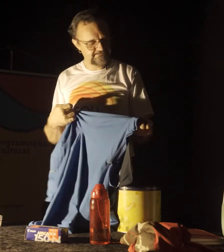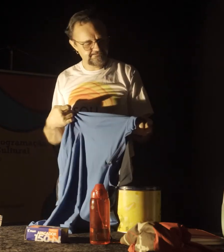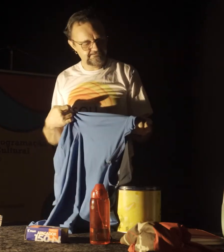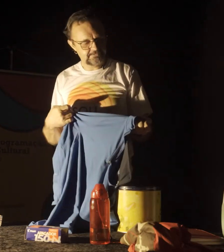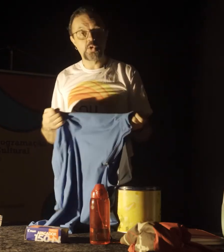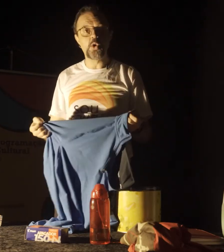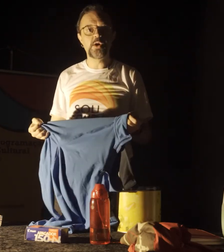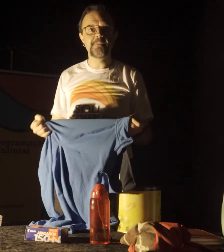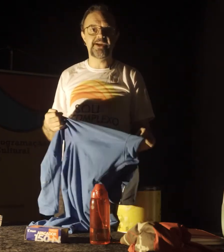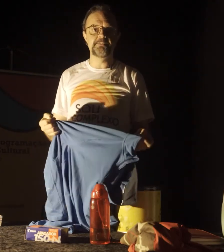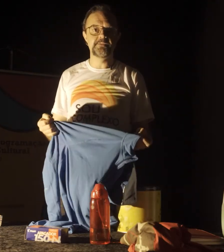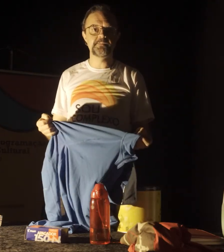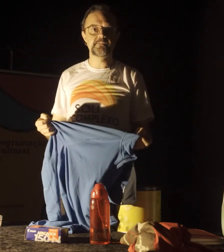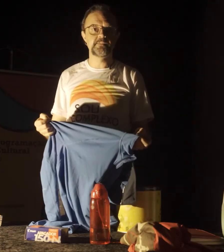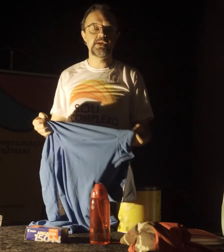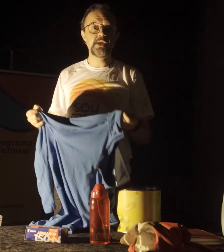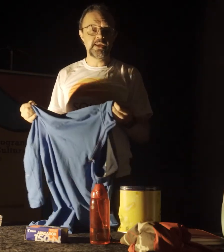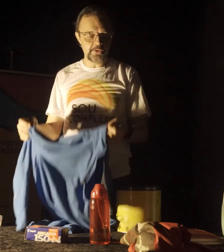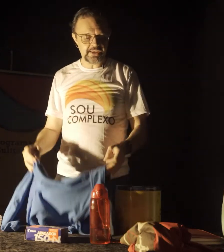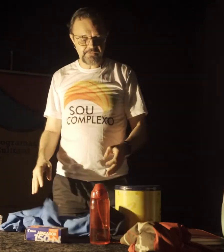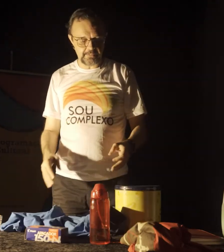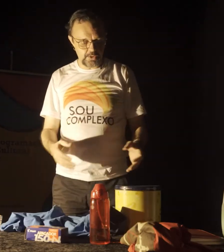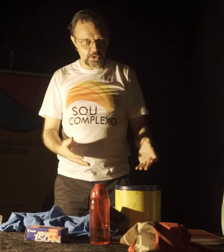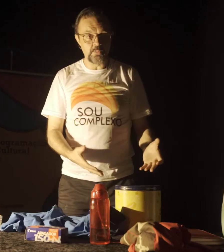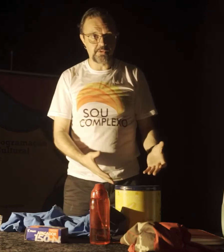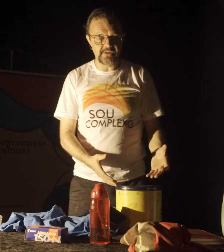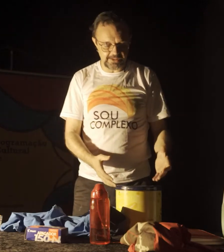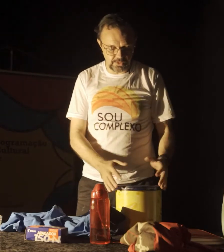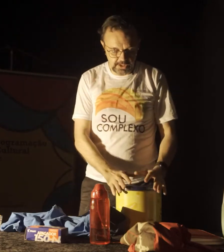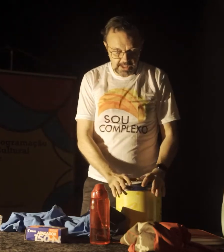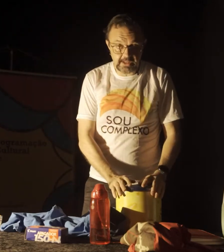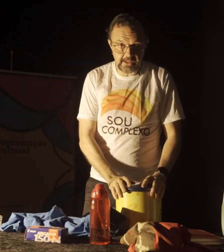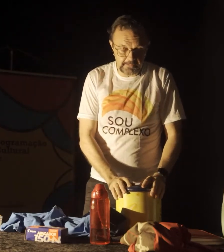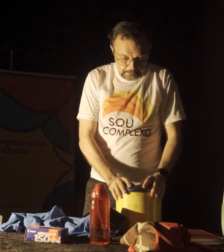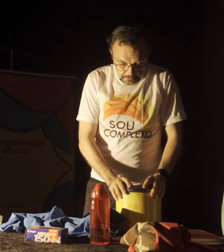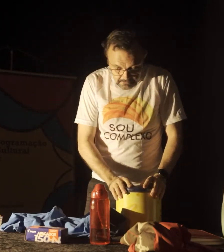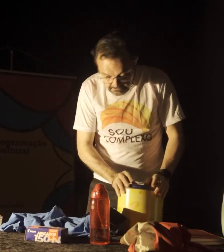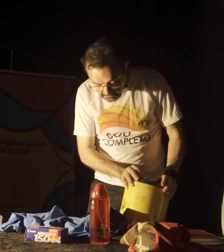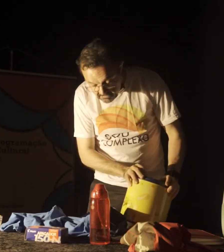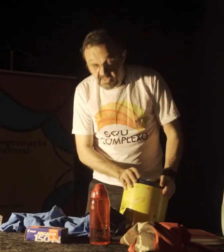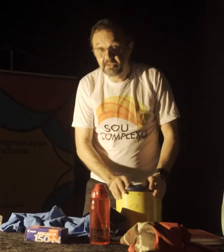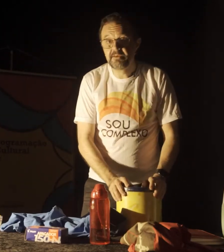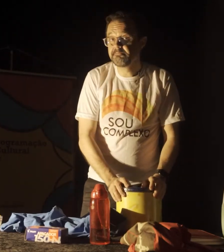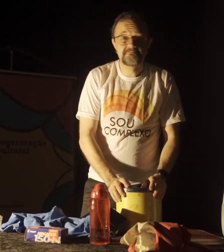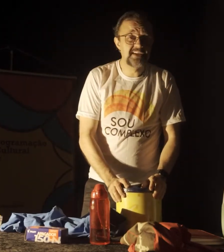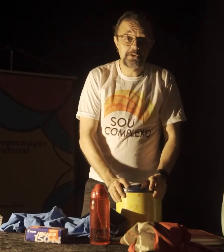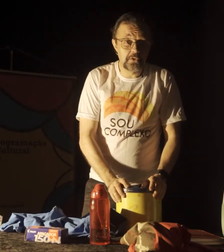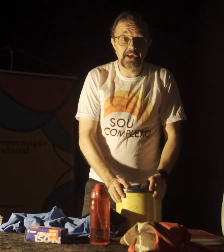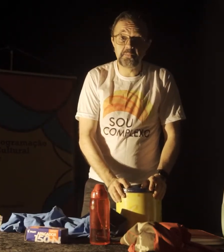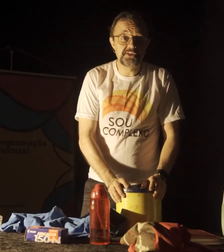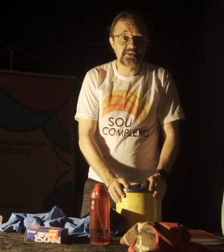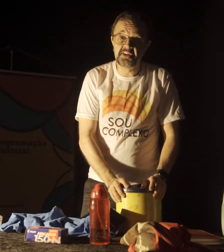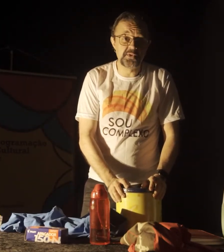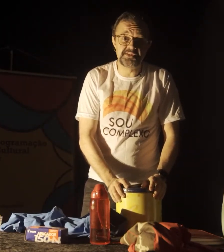outra cor para mim. Então aqui fica meio que comprovado que a